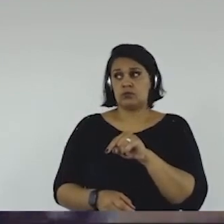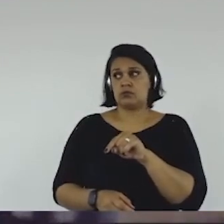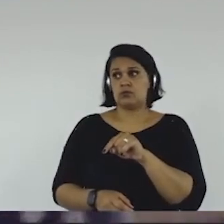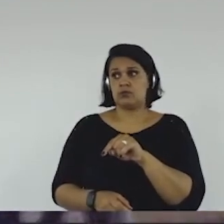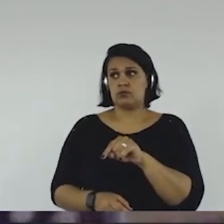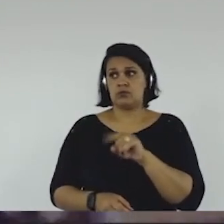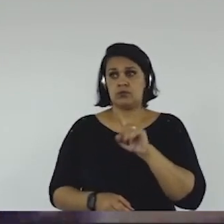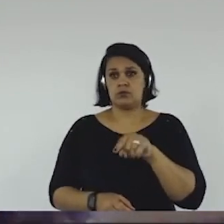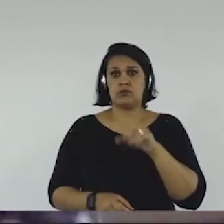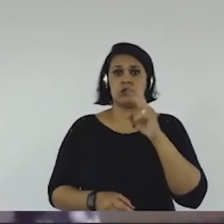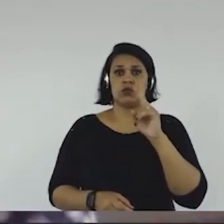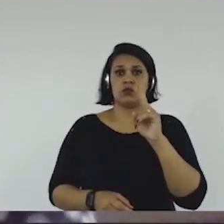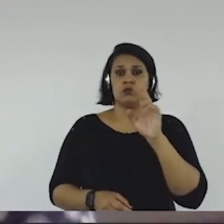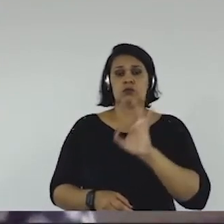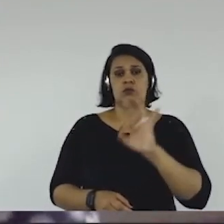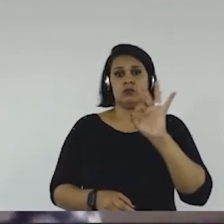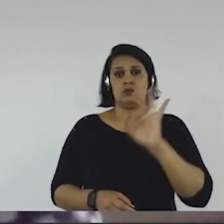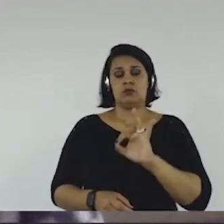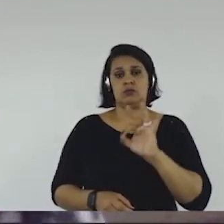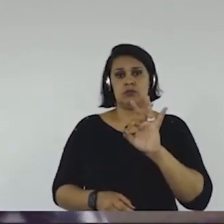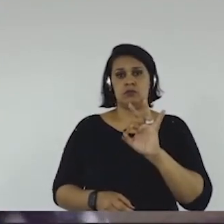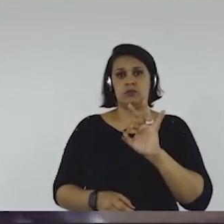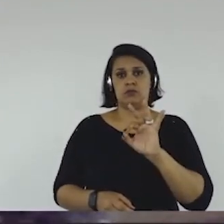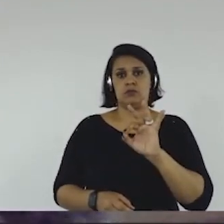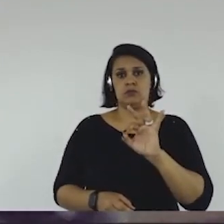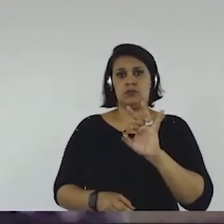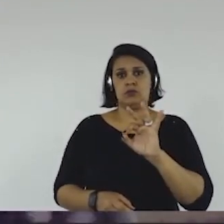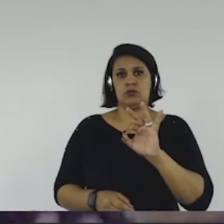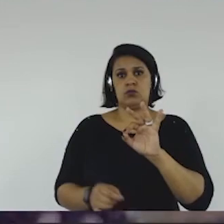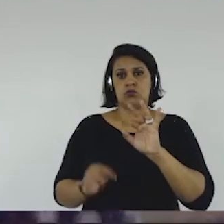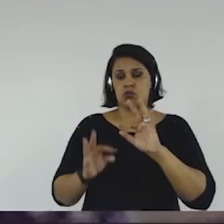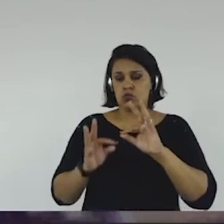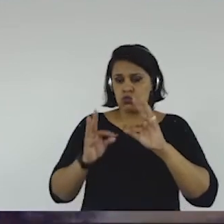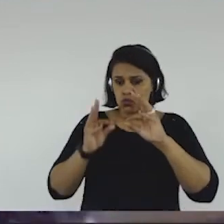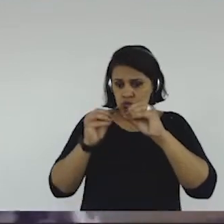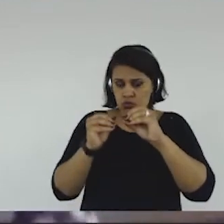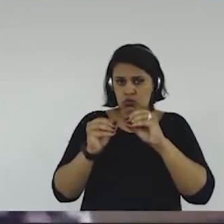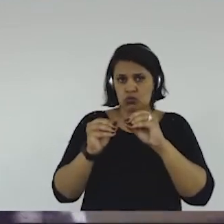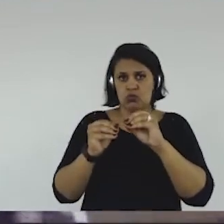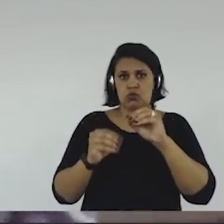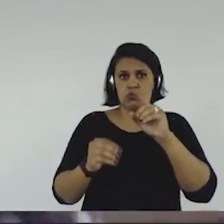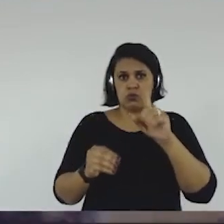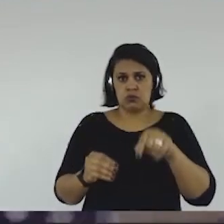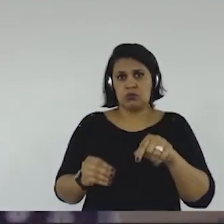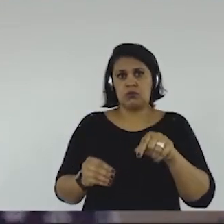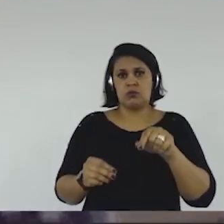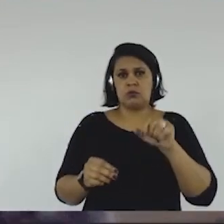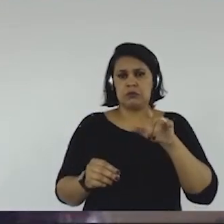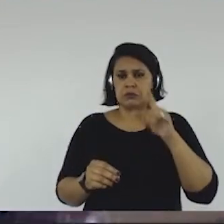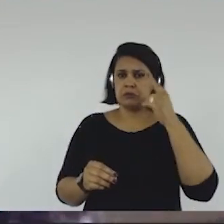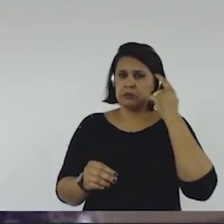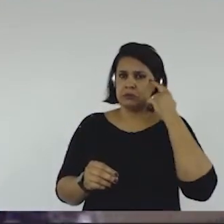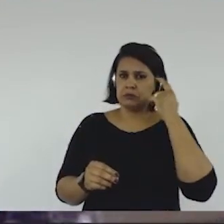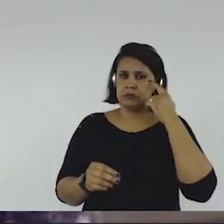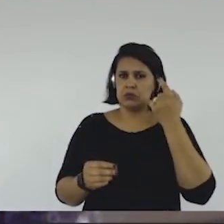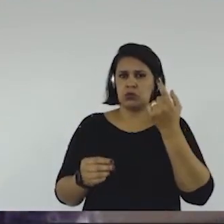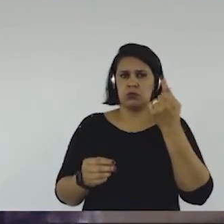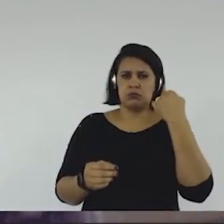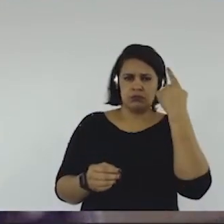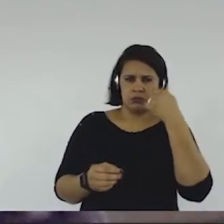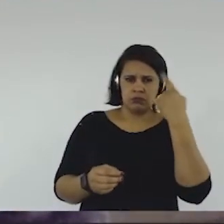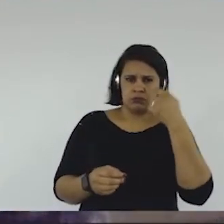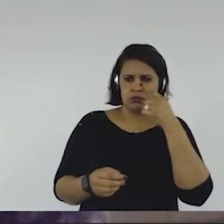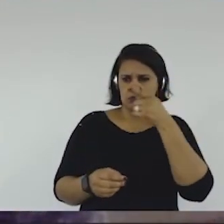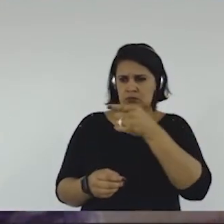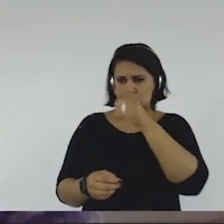de 2% do custo integral da arbitragem, se considerado os honorários de advogado e os honorários de